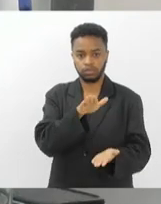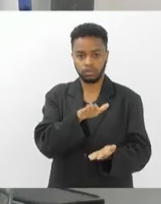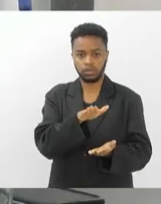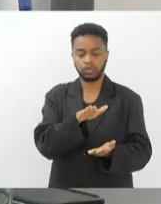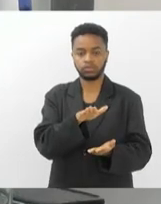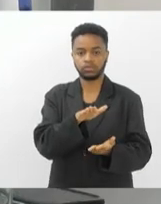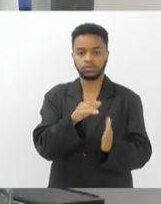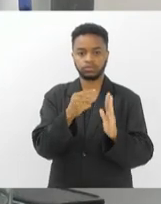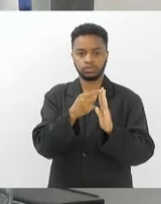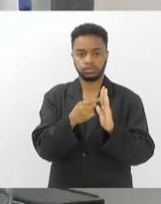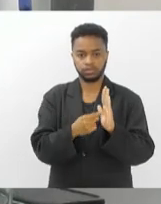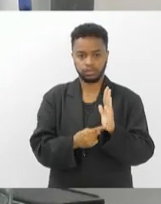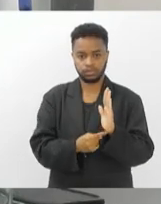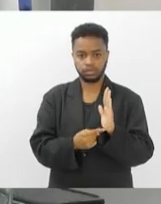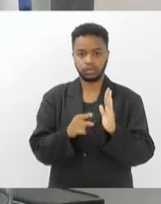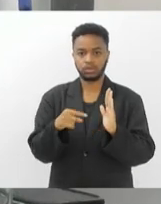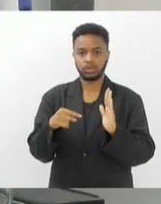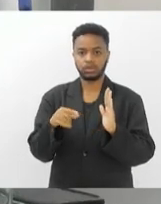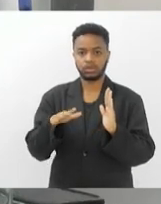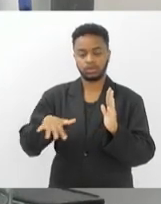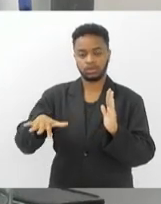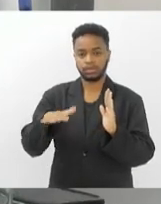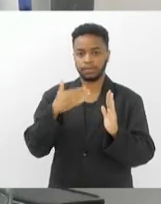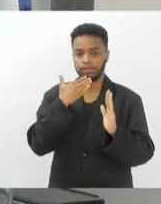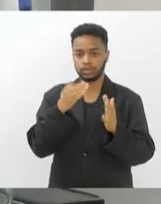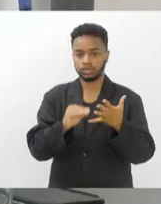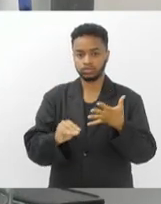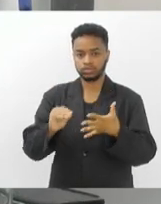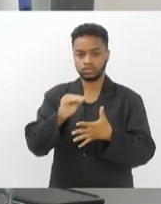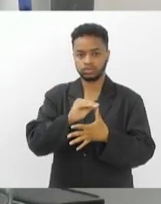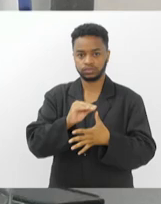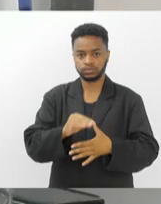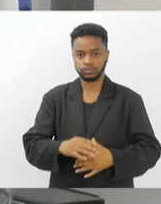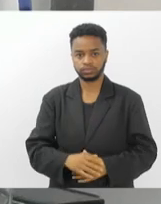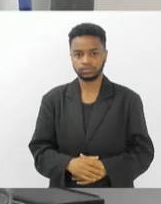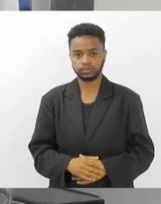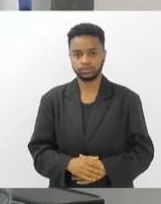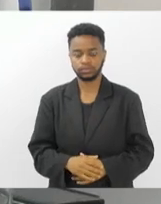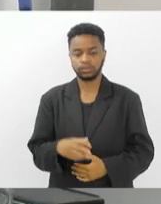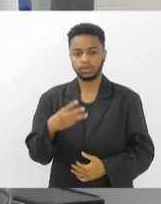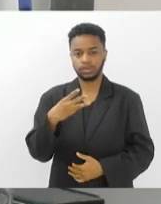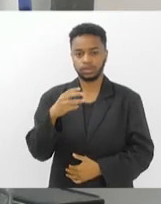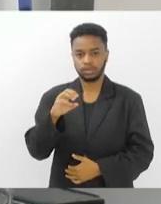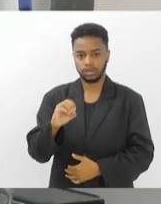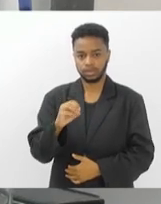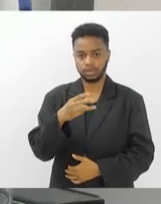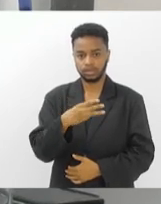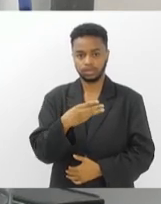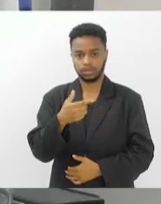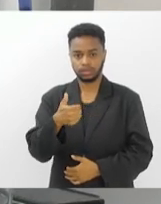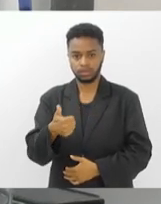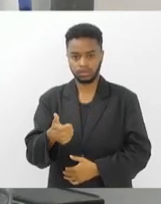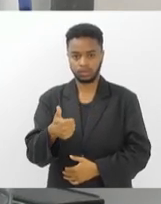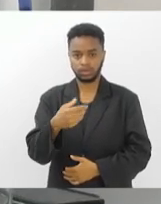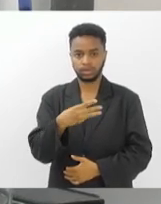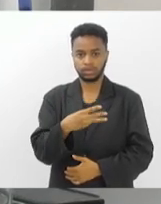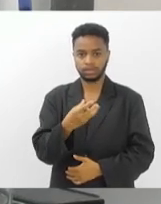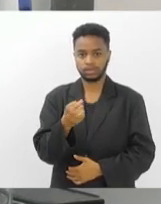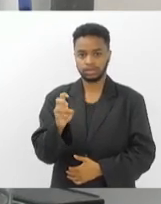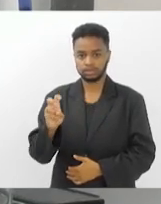seguintes itens que foram objetos de pedido de inversão de pauta. Item 30,